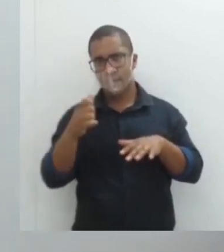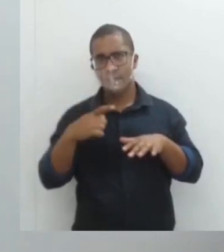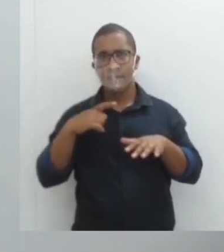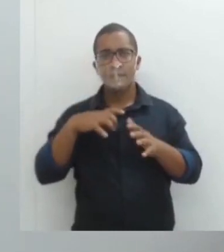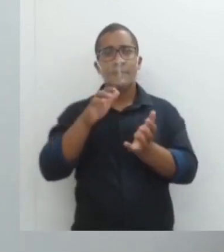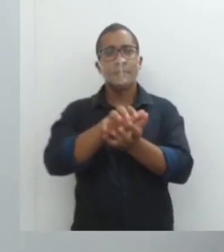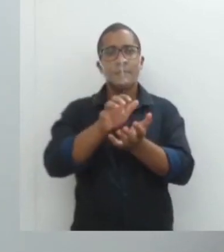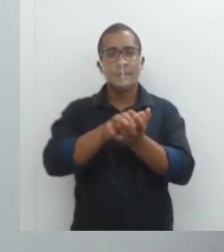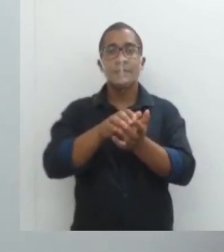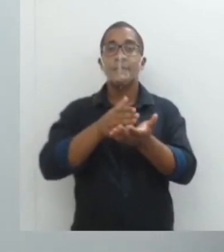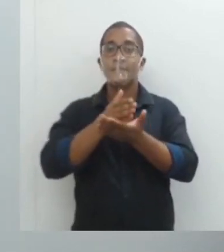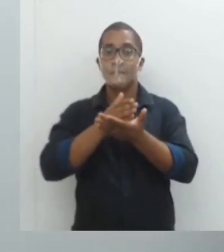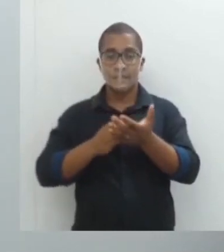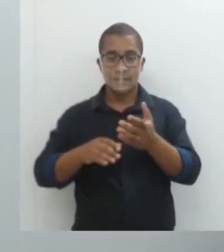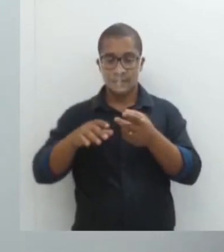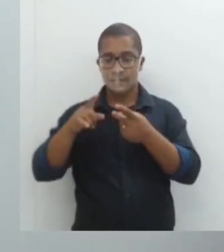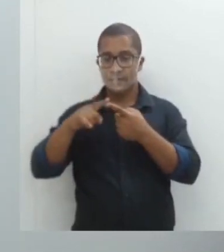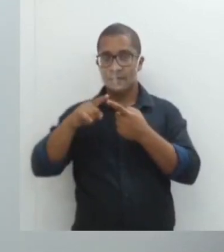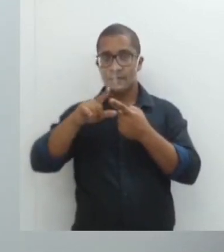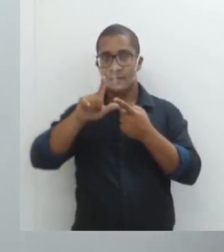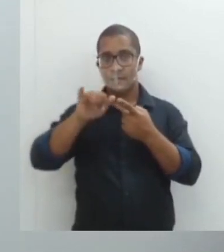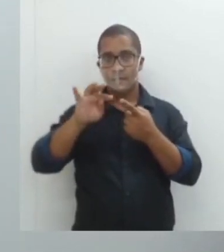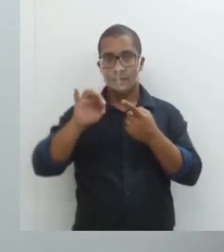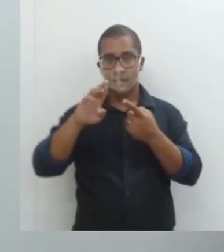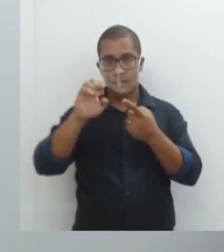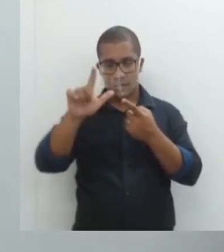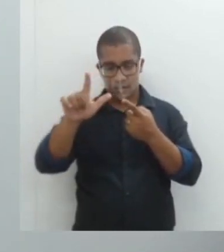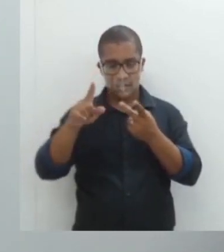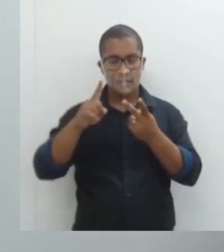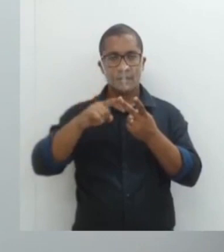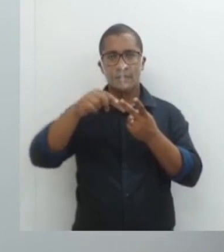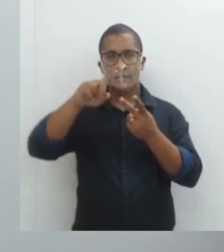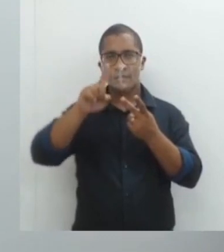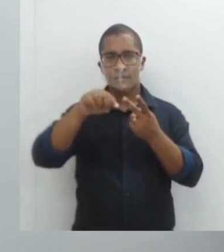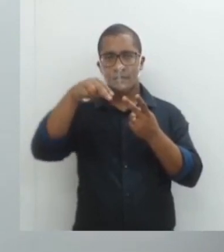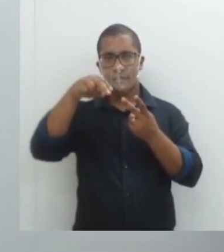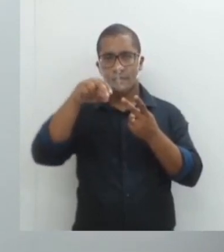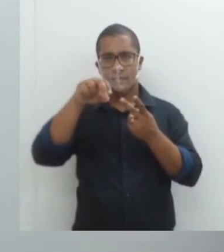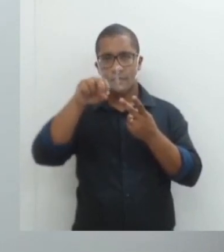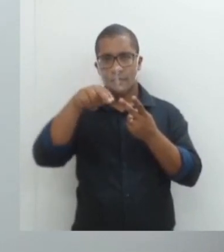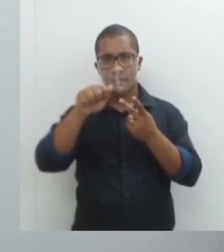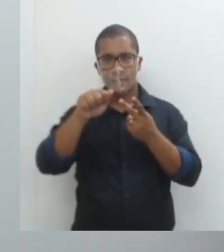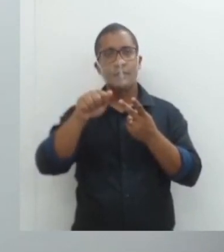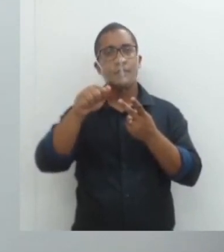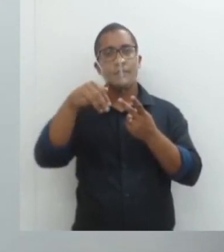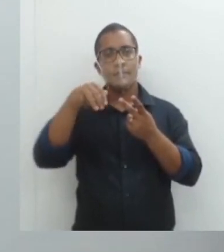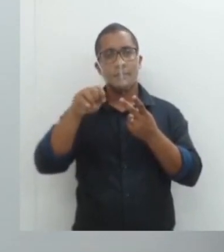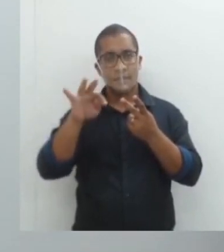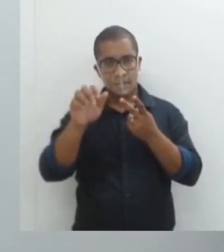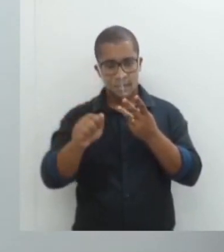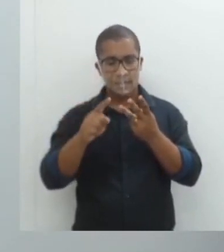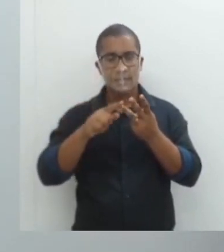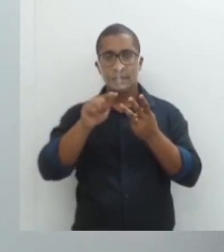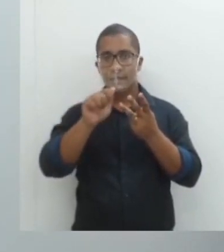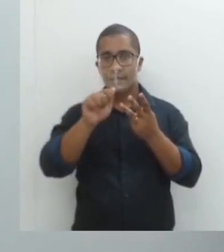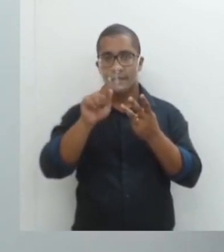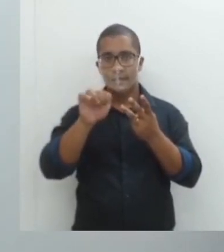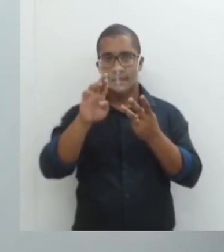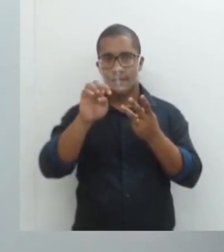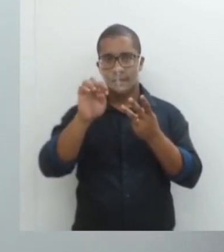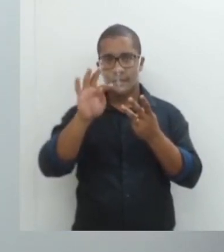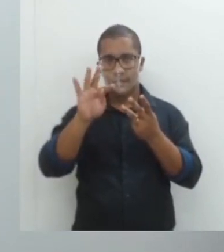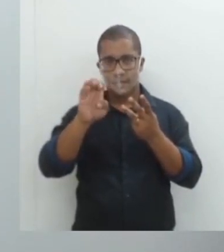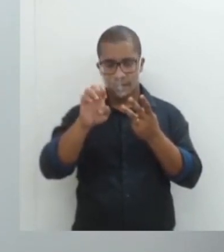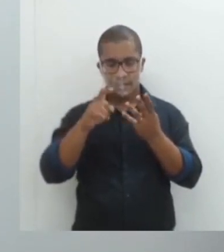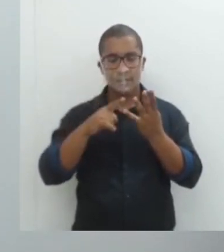em litoral, que é a zona da mata, agreste e sertão. Então, são 3 divisões